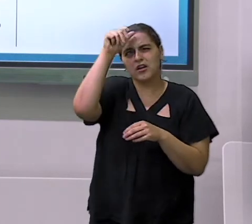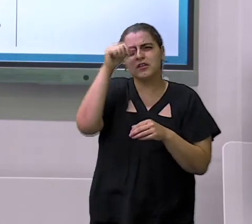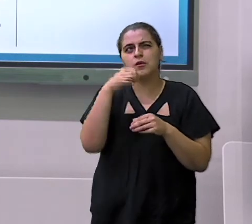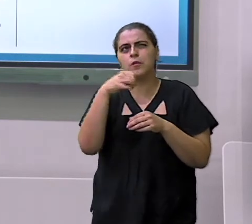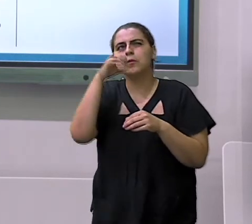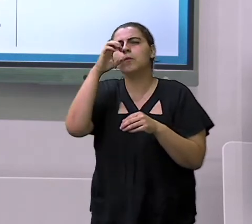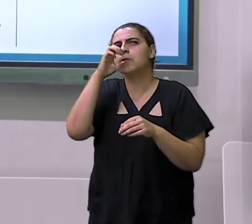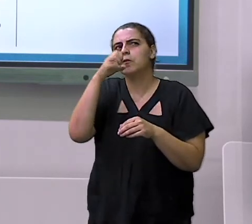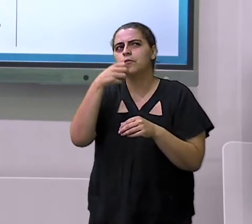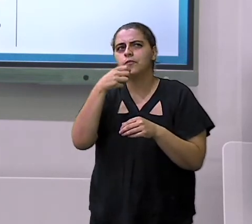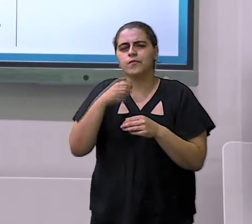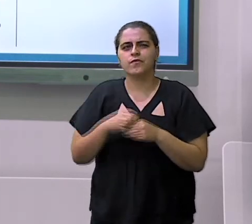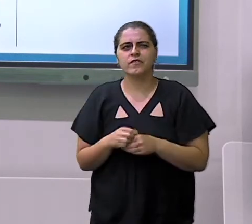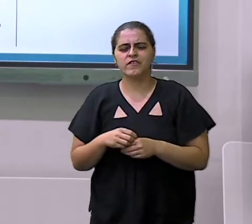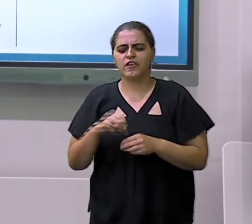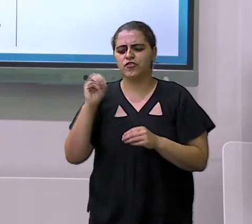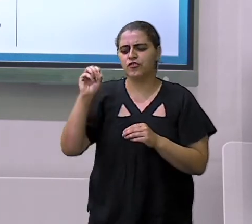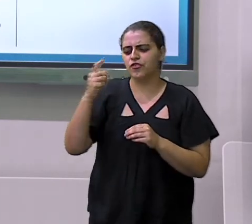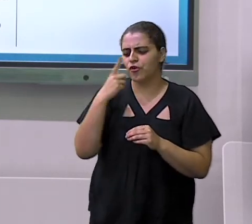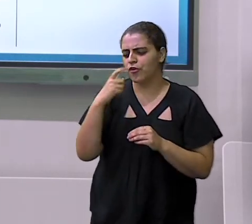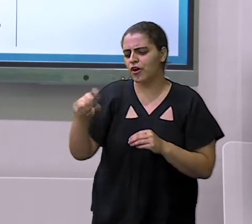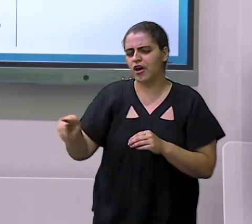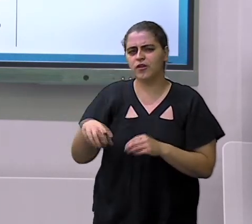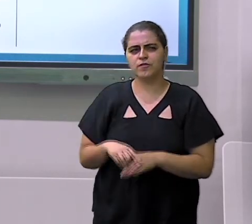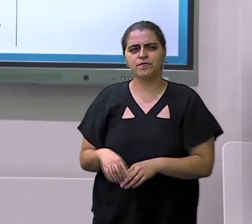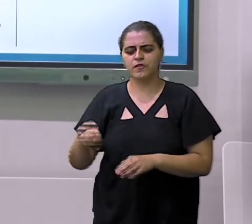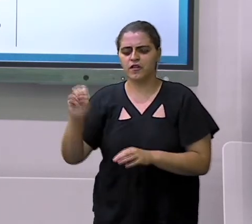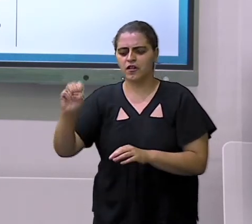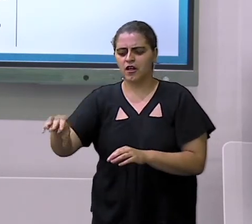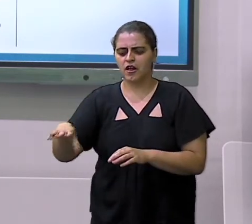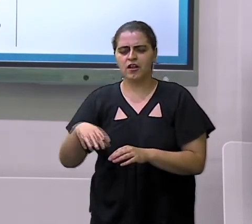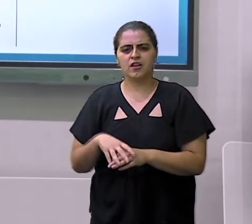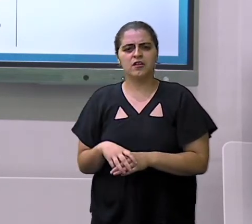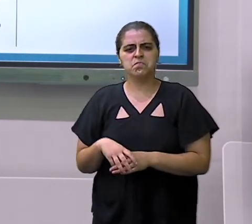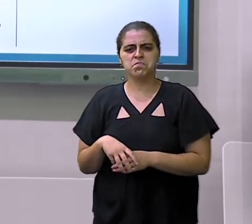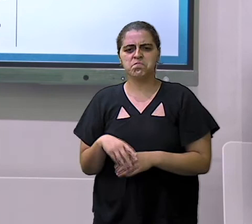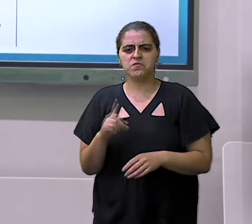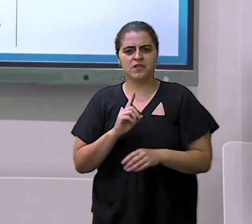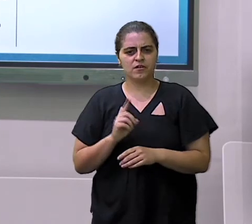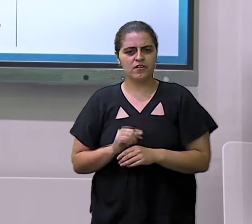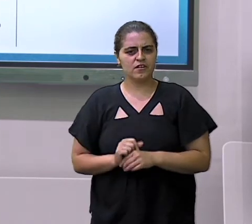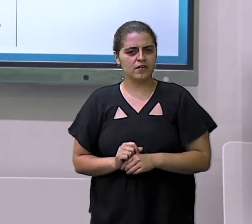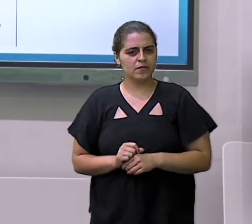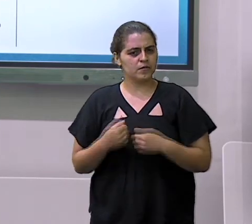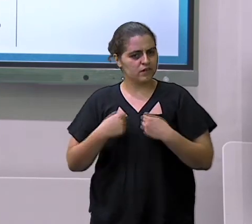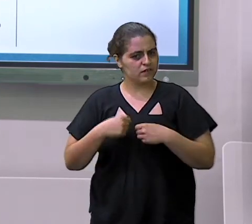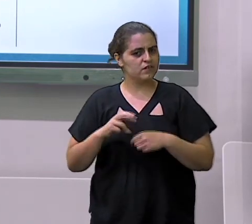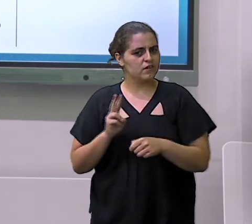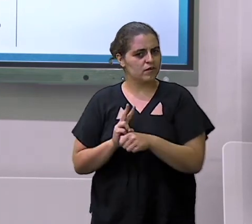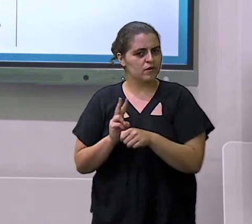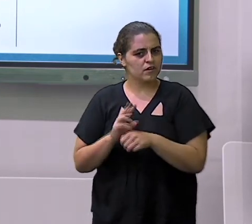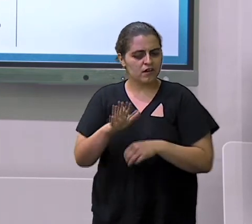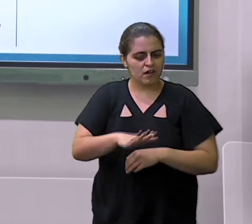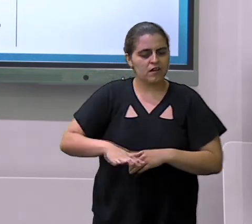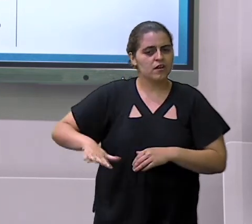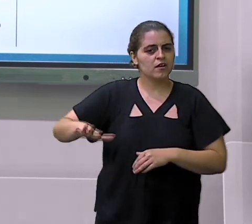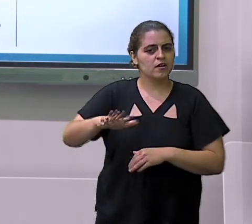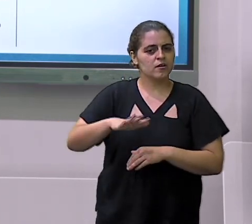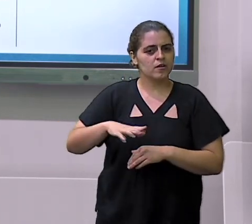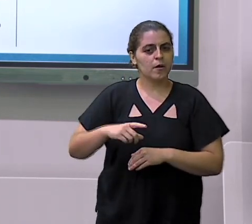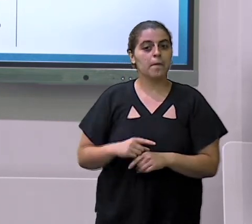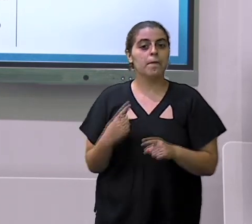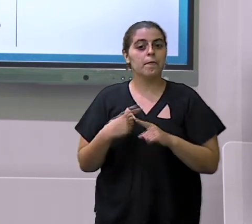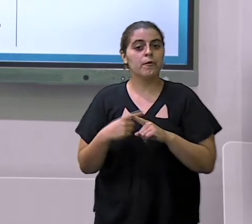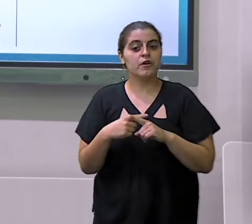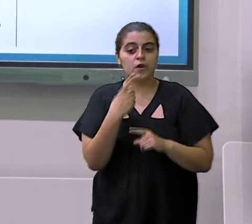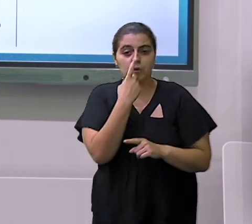margem do rio? Não. Por quê? Porque com a chuva, esses lixos,